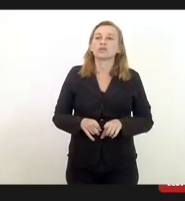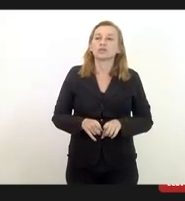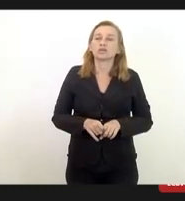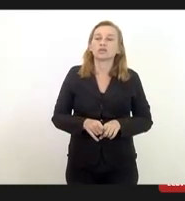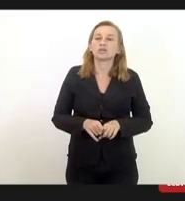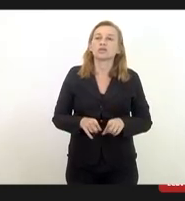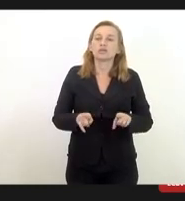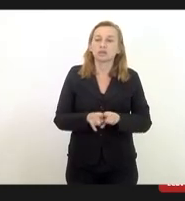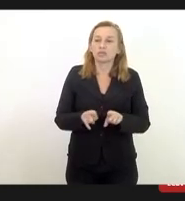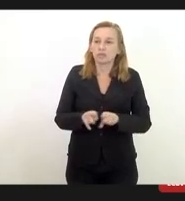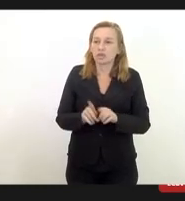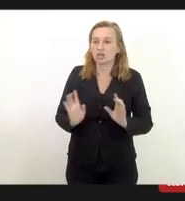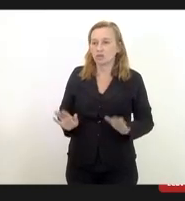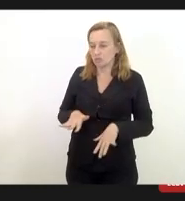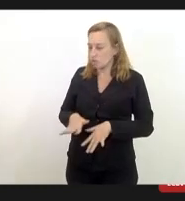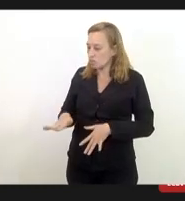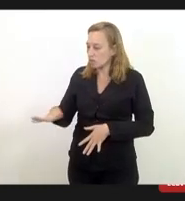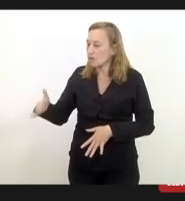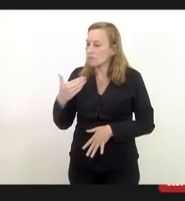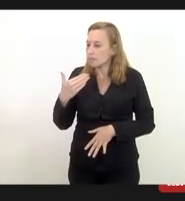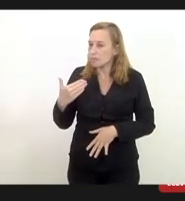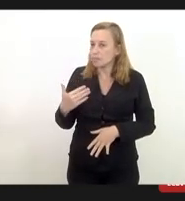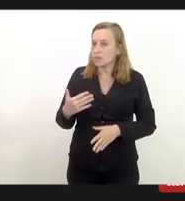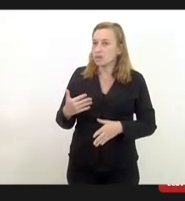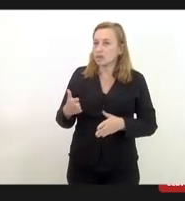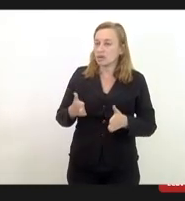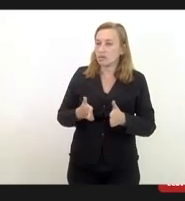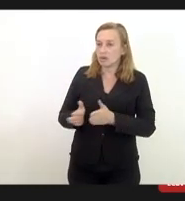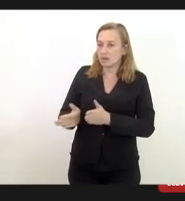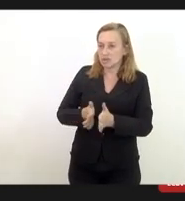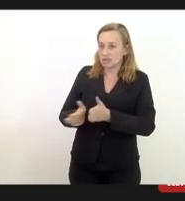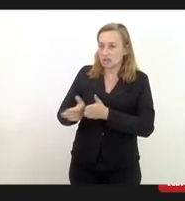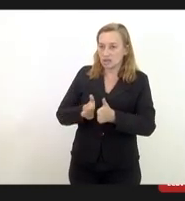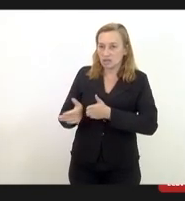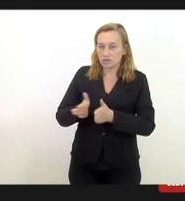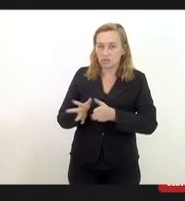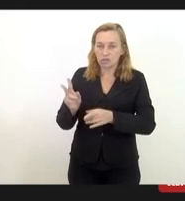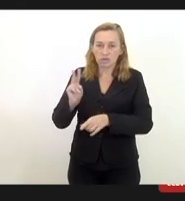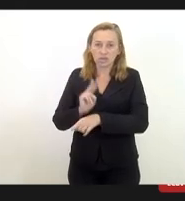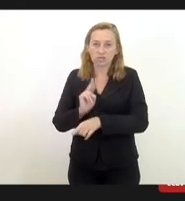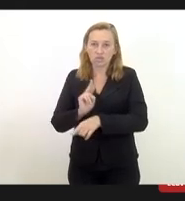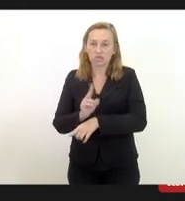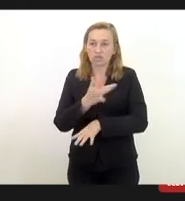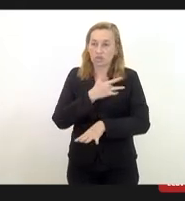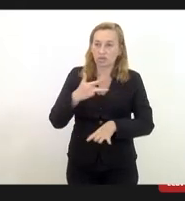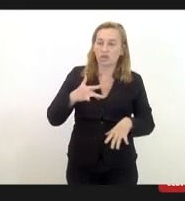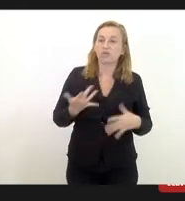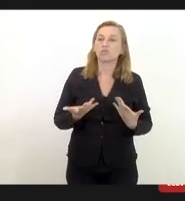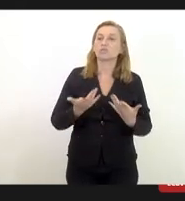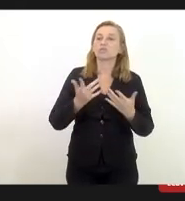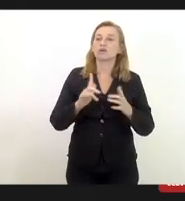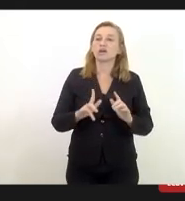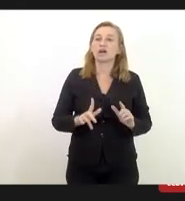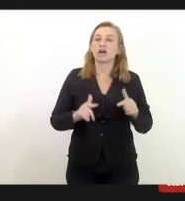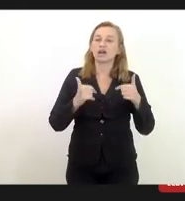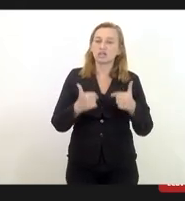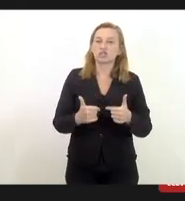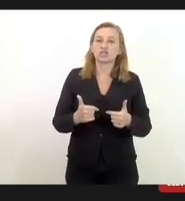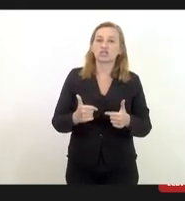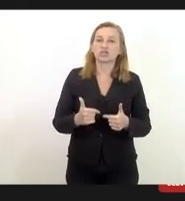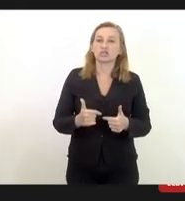das comunidades impede o acesso desse agente de saúde para fazer a aplicação